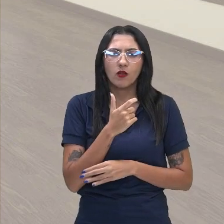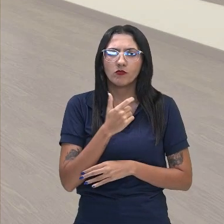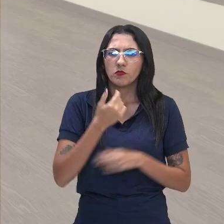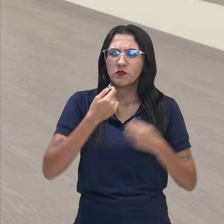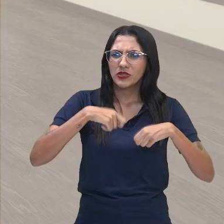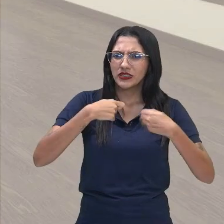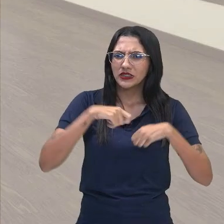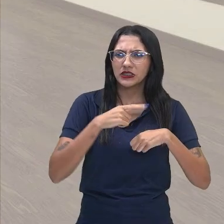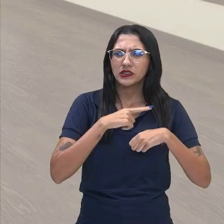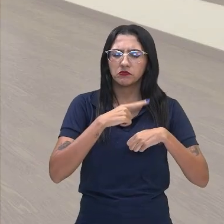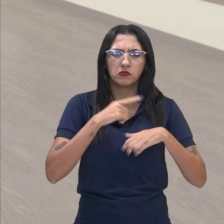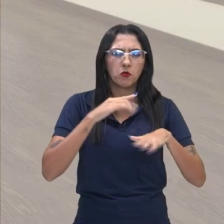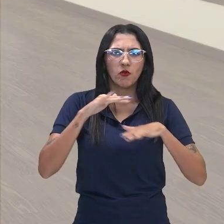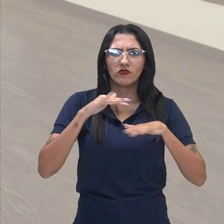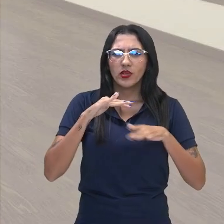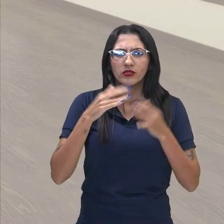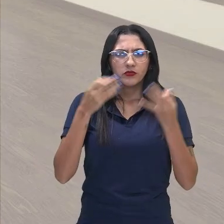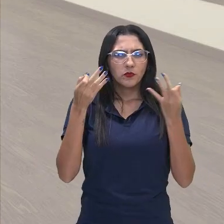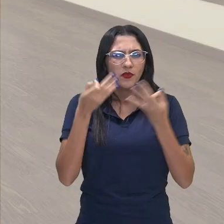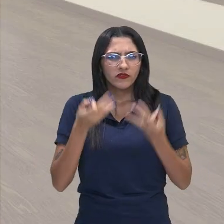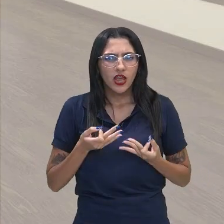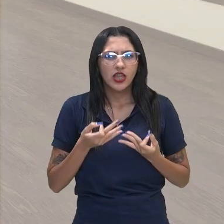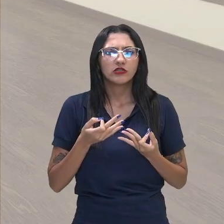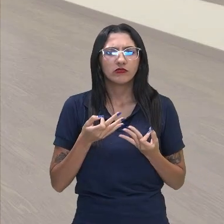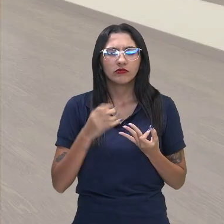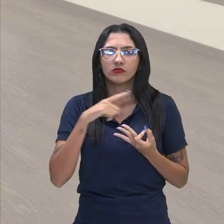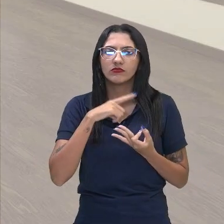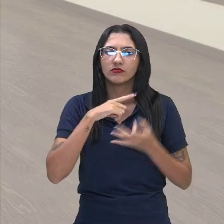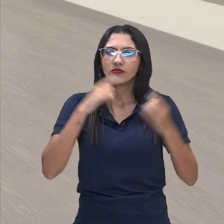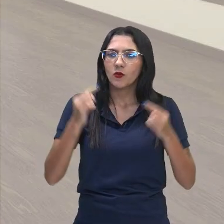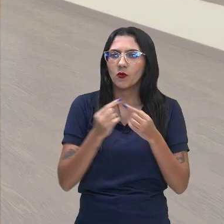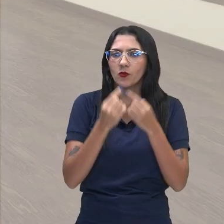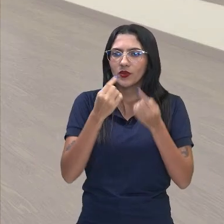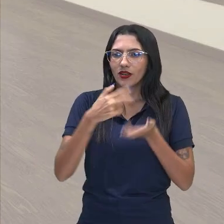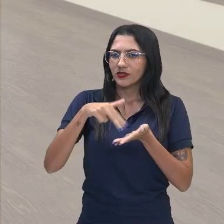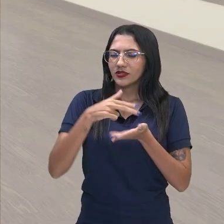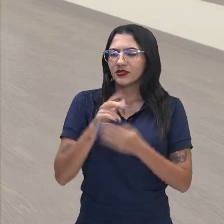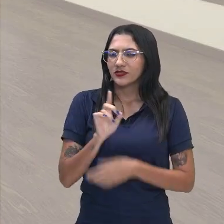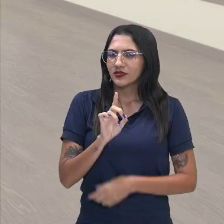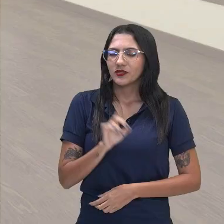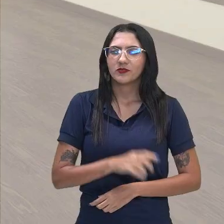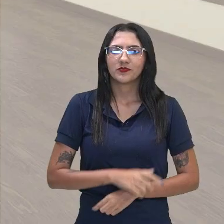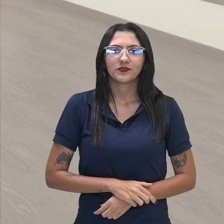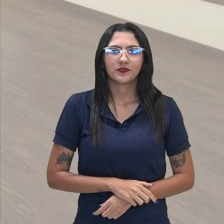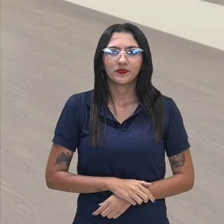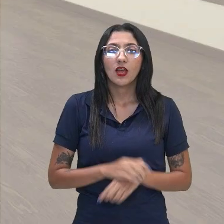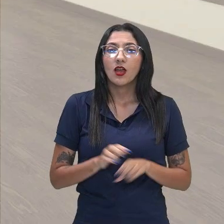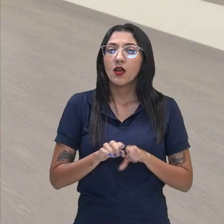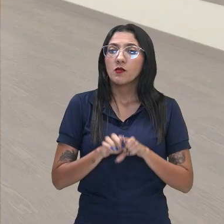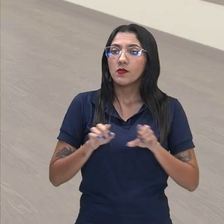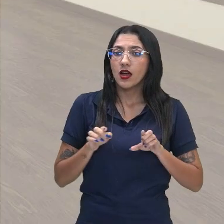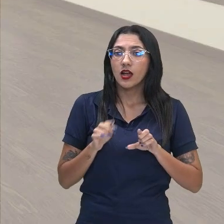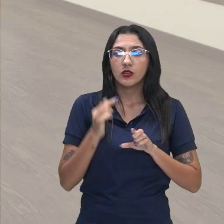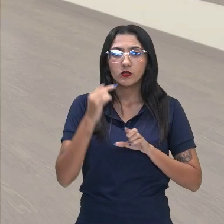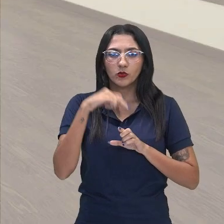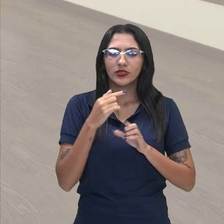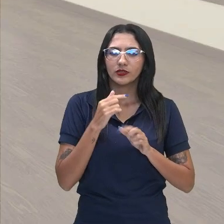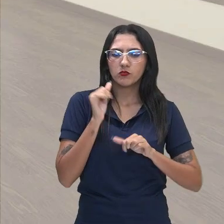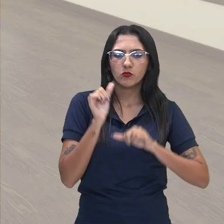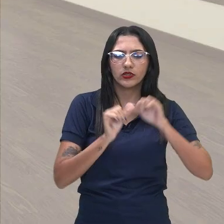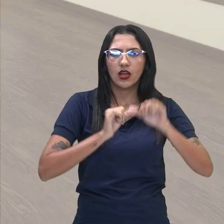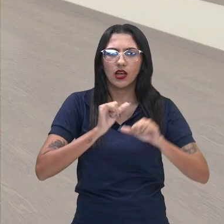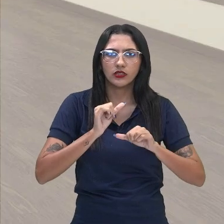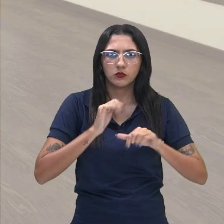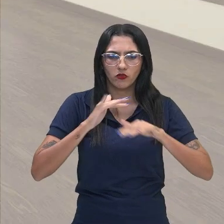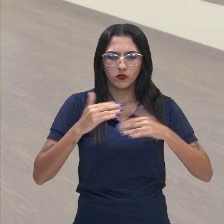um grande movimento para ser considerado. Porém, quando falamos dessa mudança de posição, é para